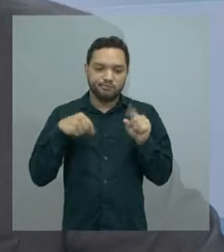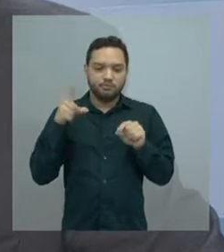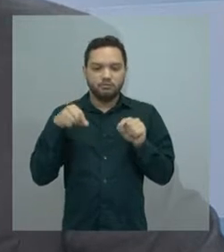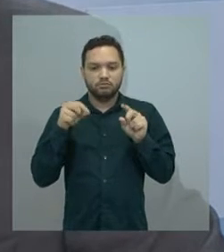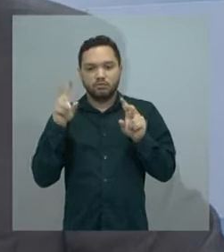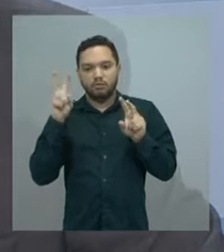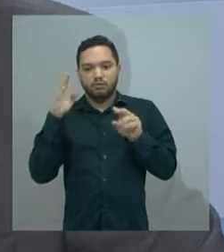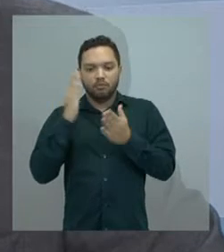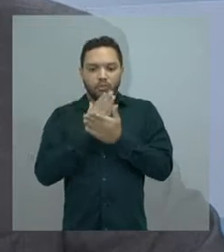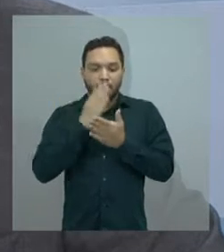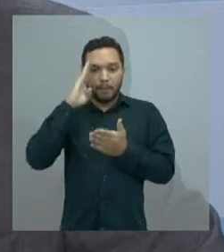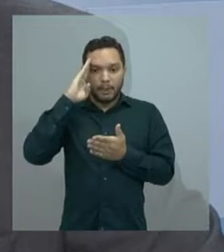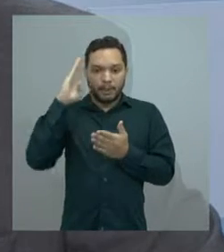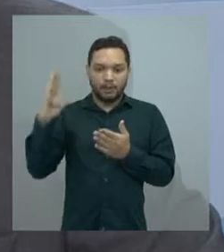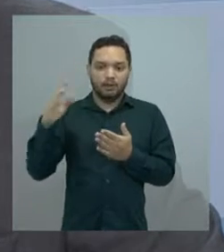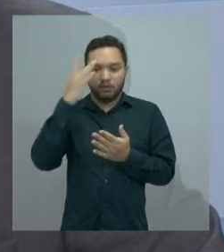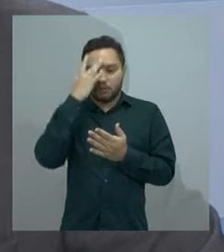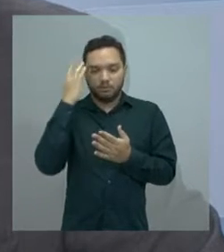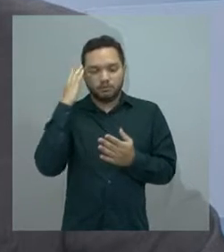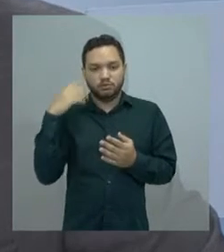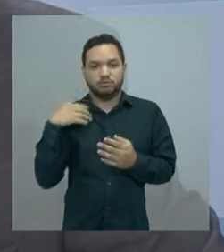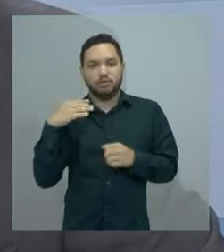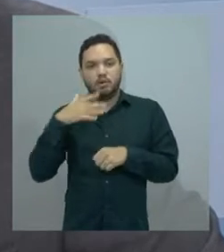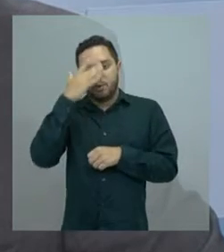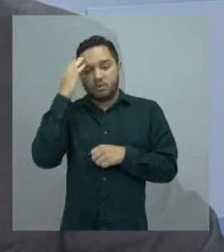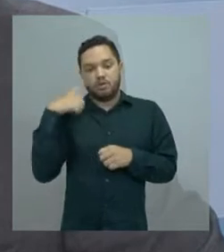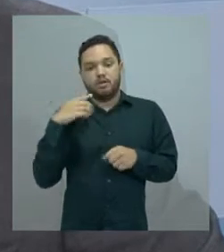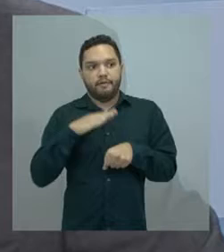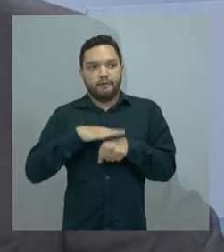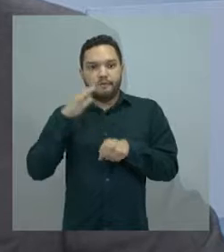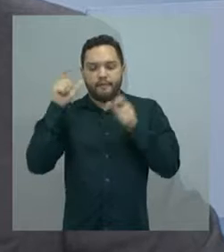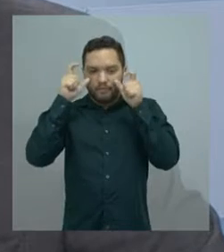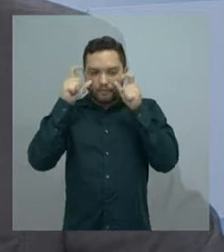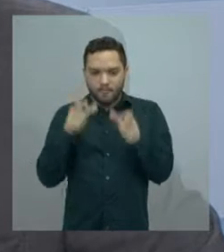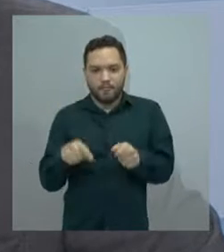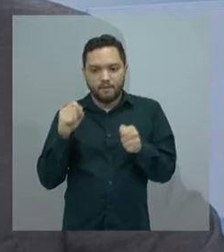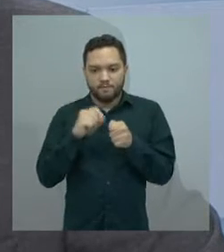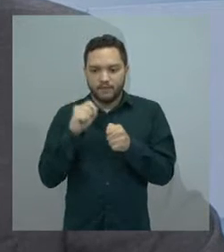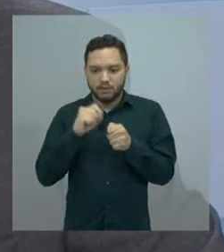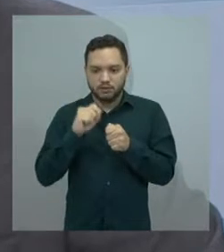principais obras, as obras que têm mais interesse do público. Para fazer.